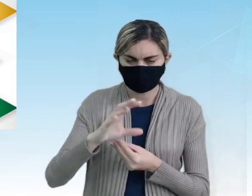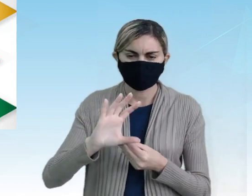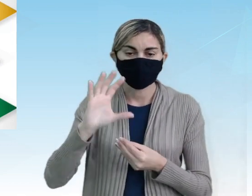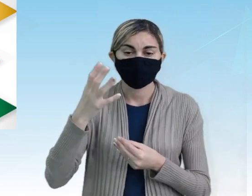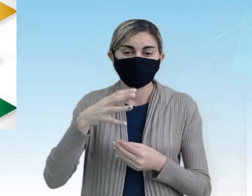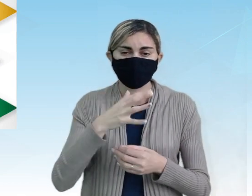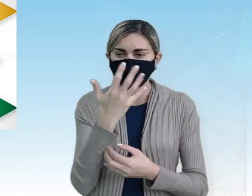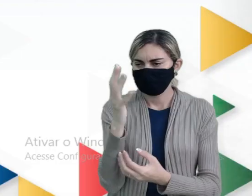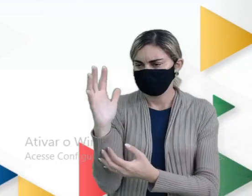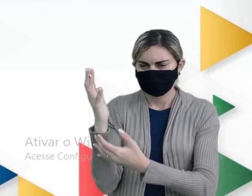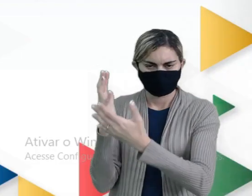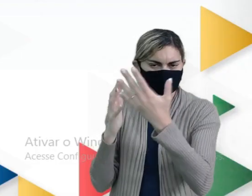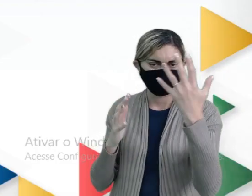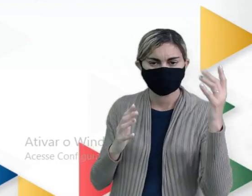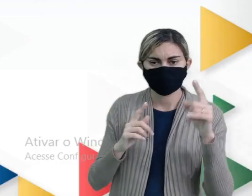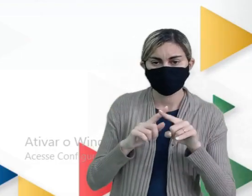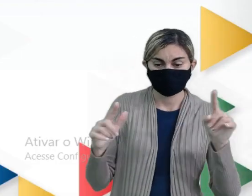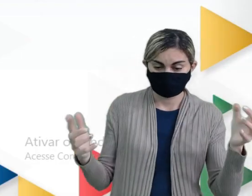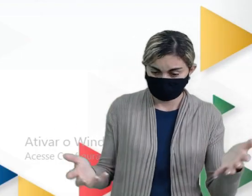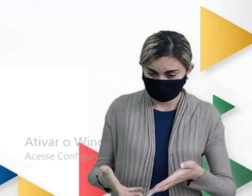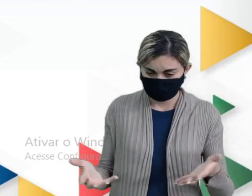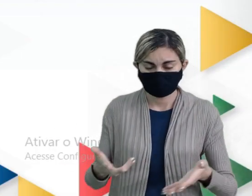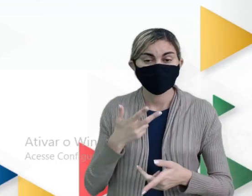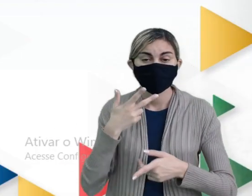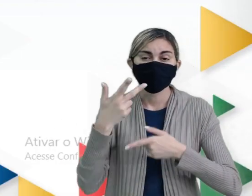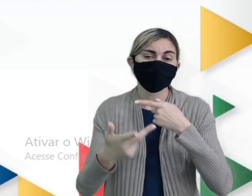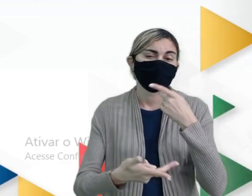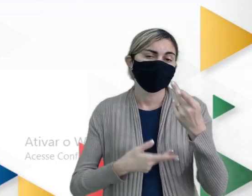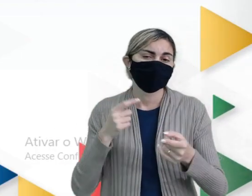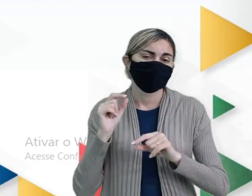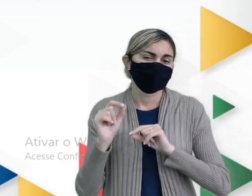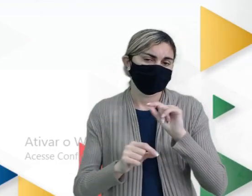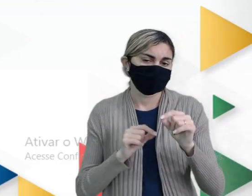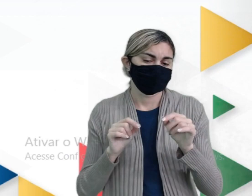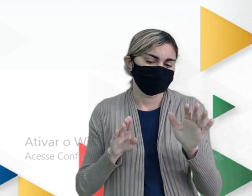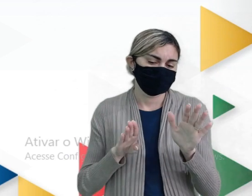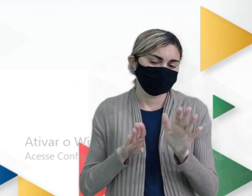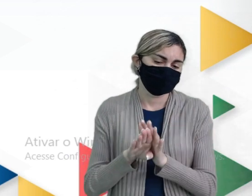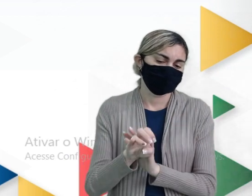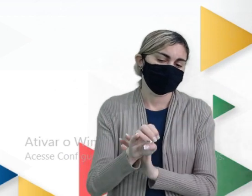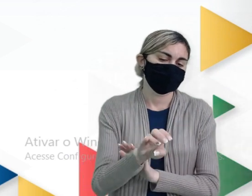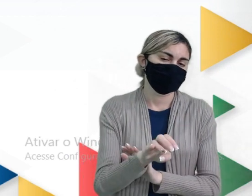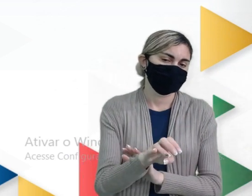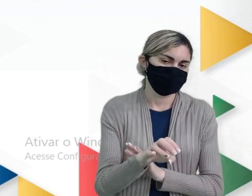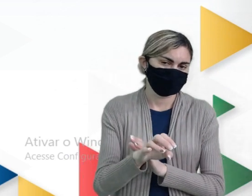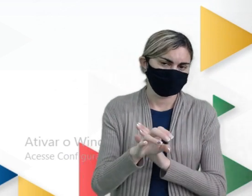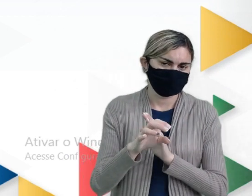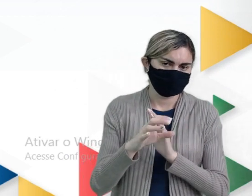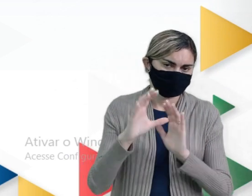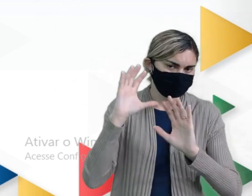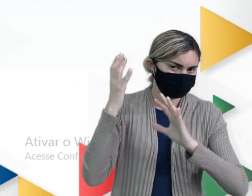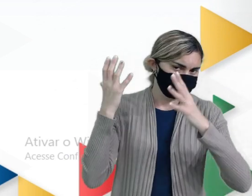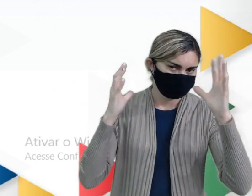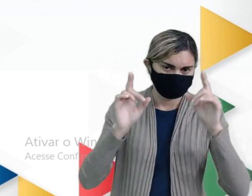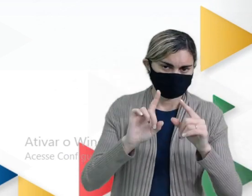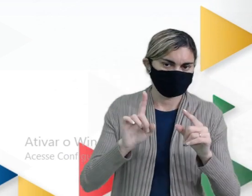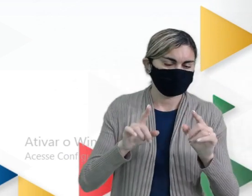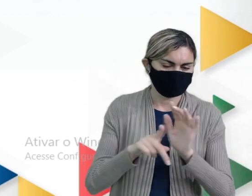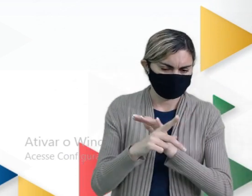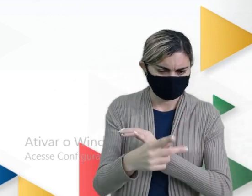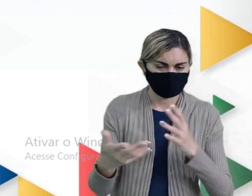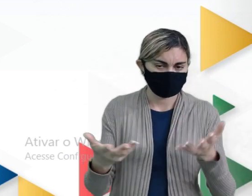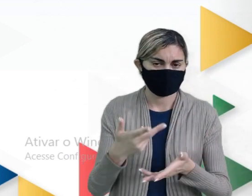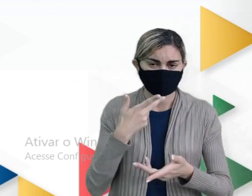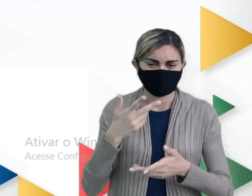as plantas. Mas agora a gente está falando de bactérias. Estou falando aí, no caso, do reino